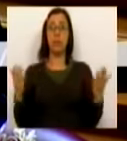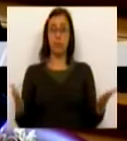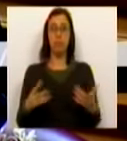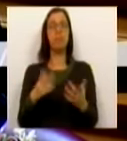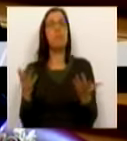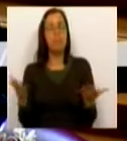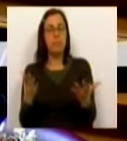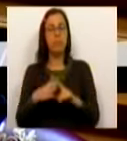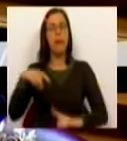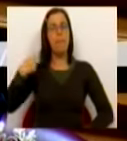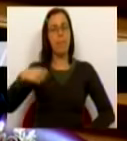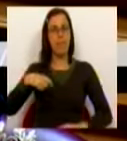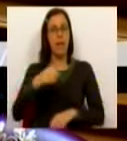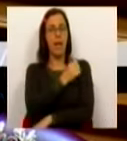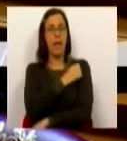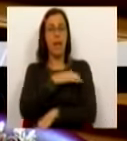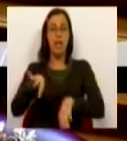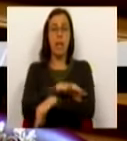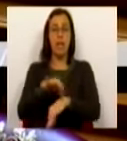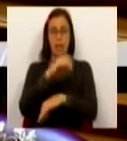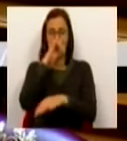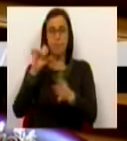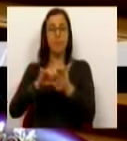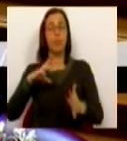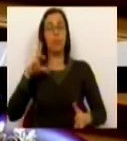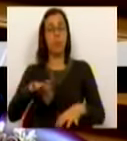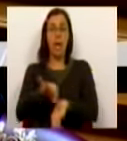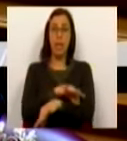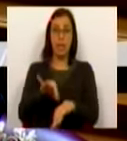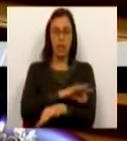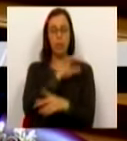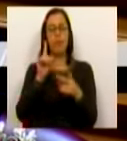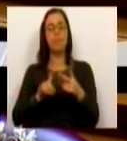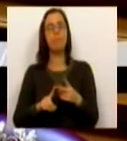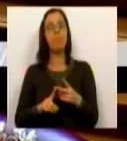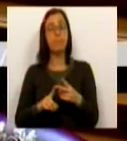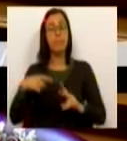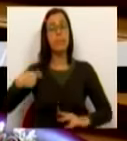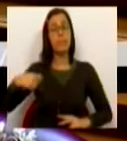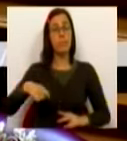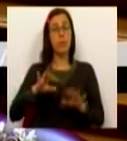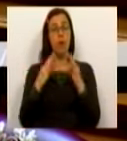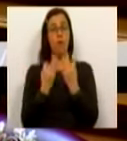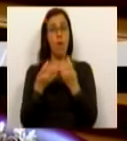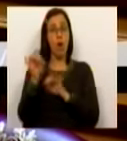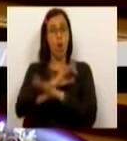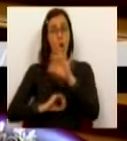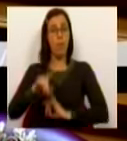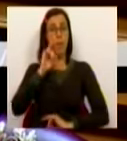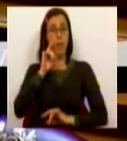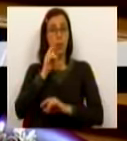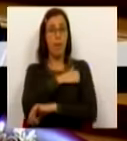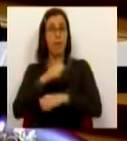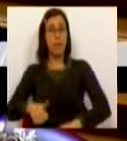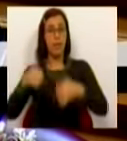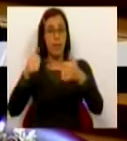entre os quais a presidência da Casa da Arquitetura, Centro Português de Arquitetura, a presidência do Fórum Europeu para a Segurança